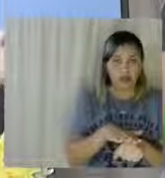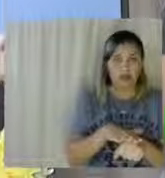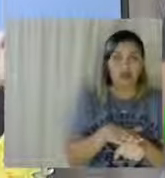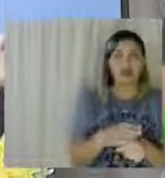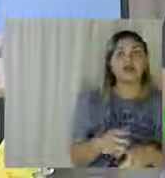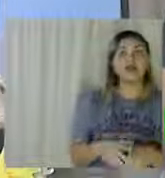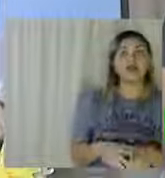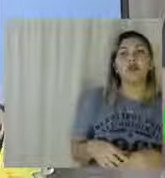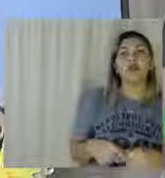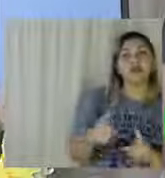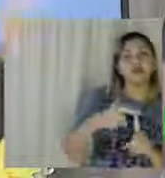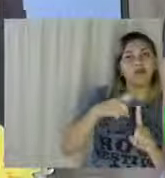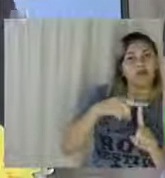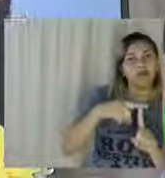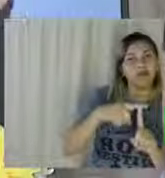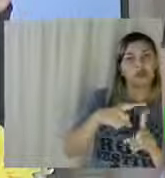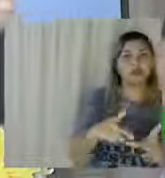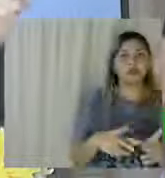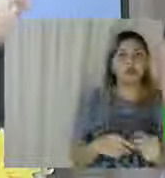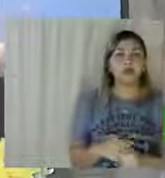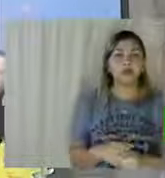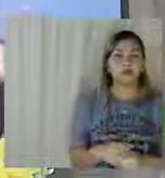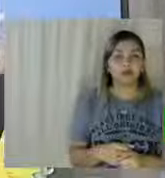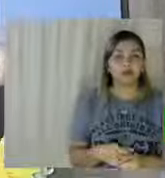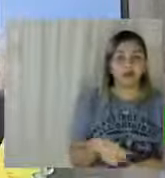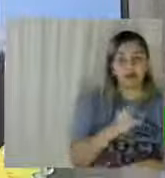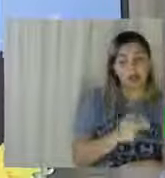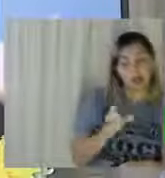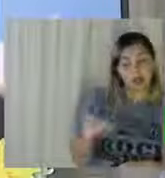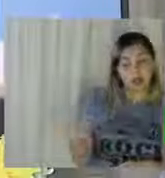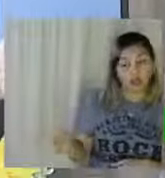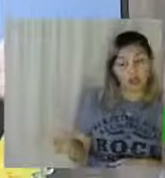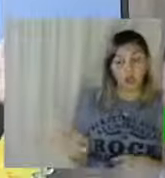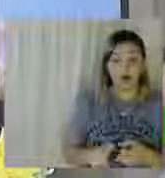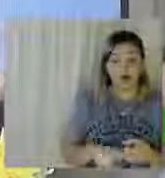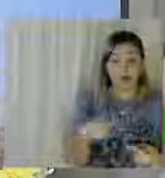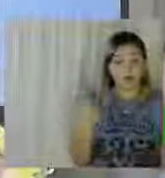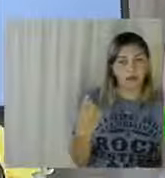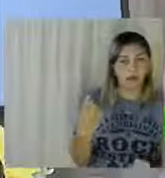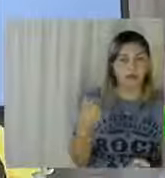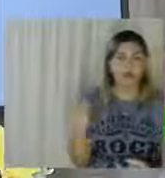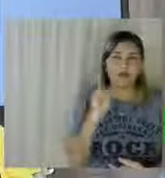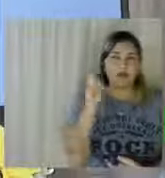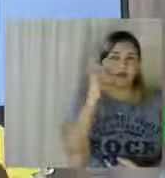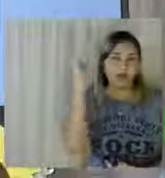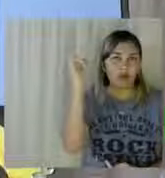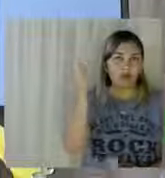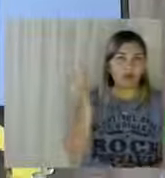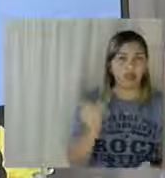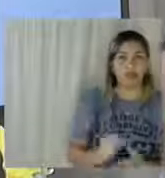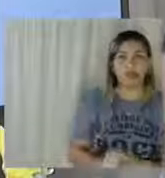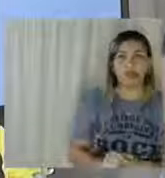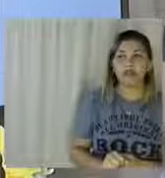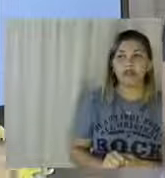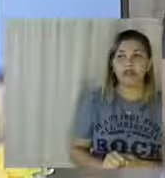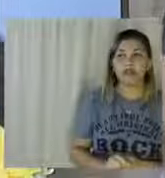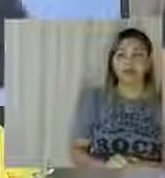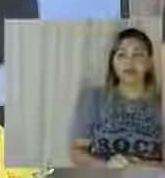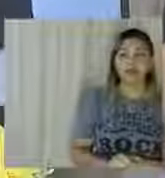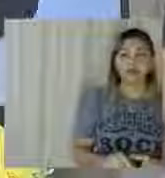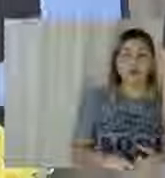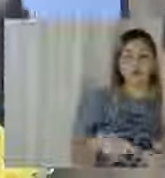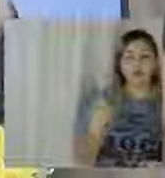as temáticas que temos discutido nesse programa, cada uma mais interessante, cada uma mais acrescentadora,